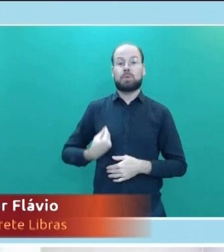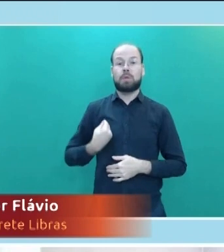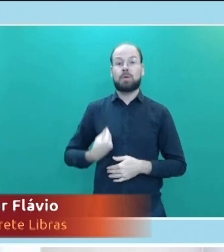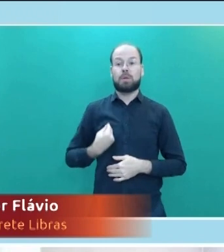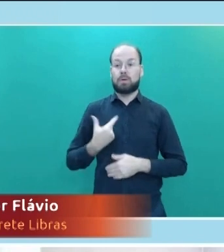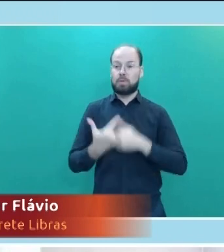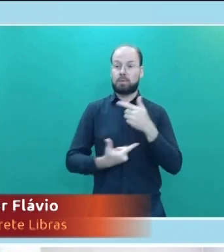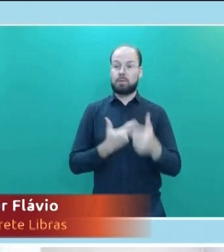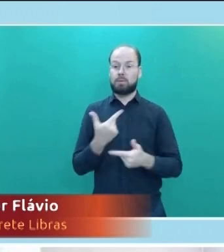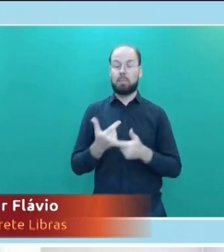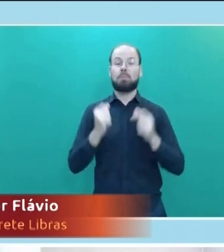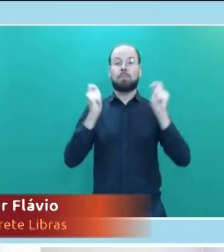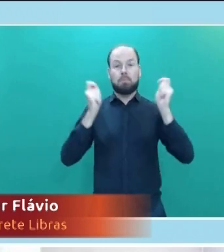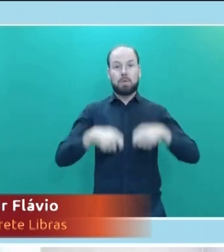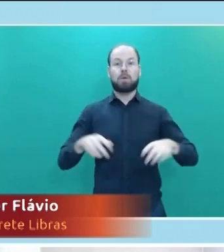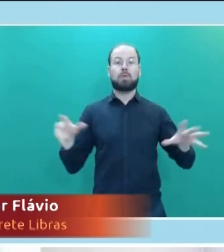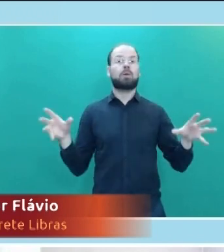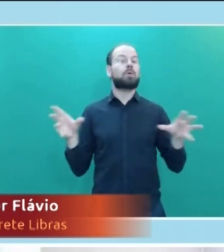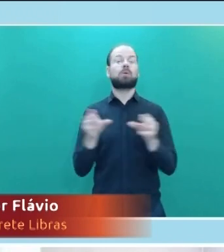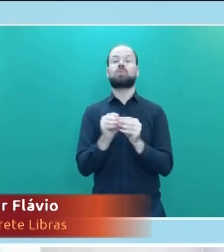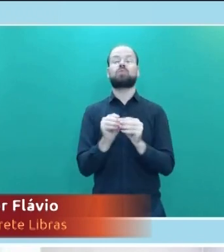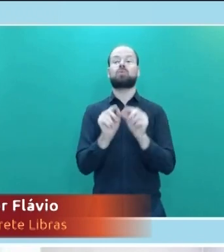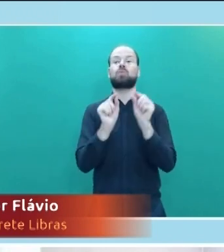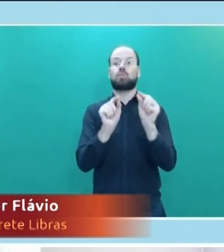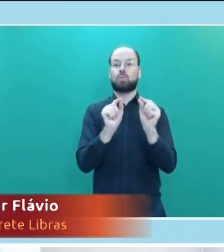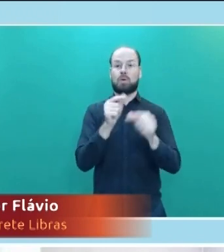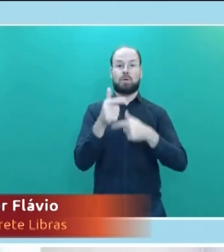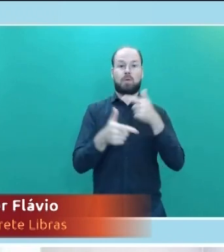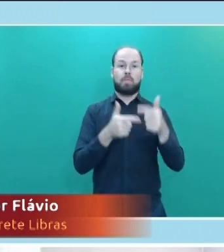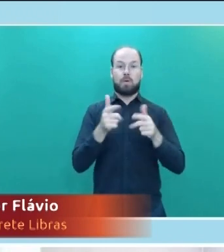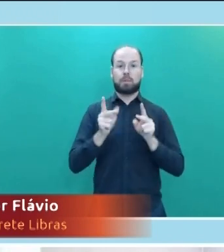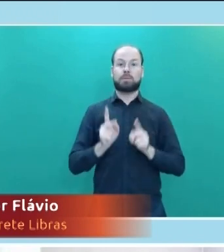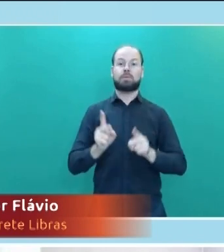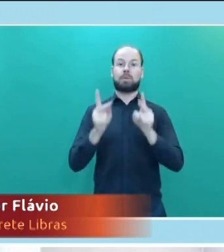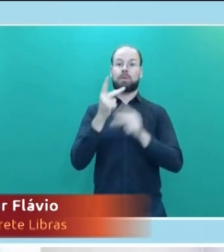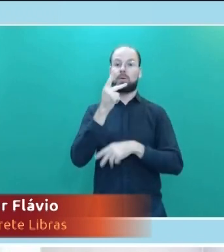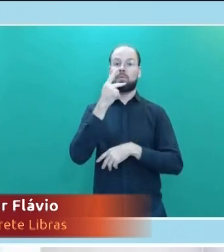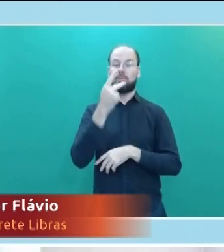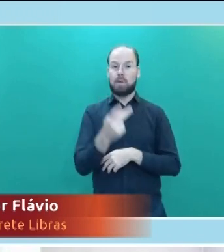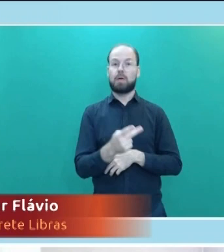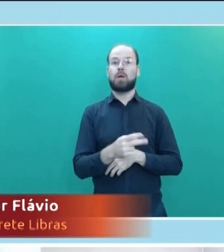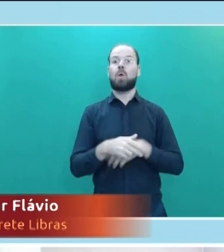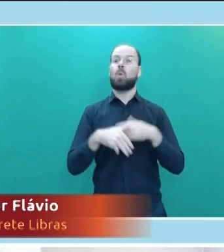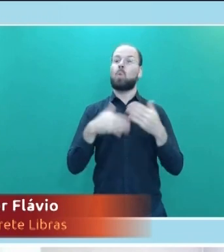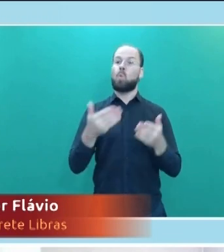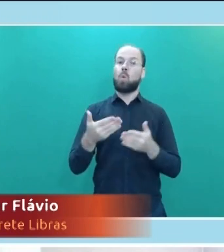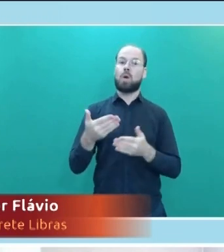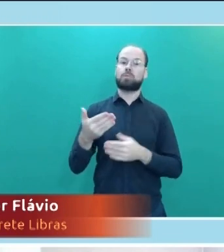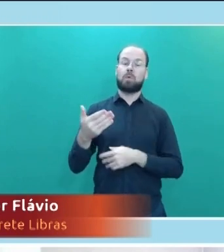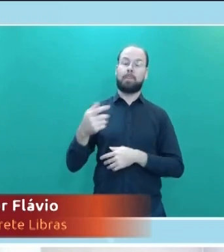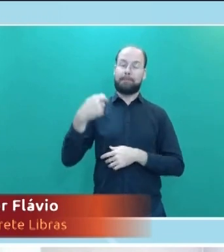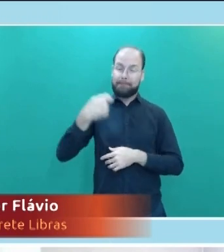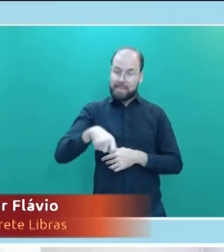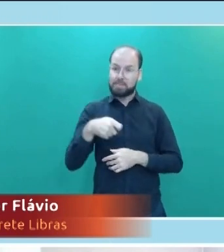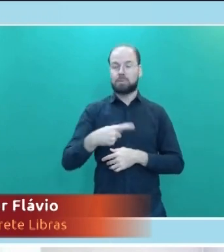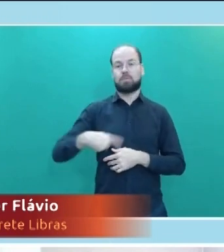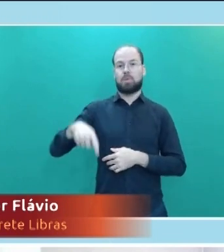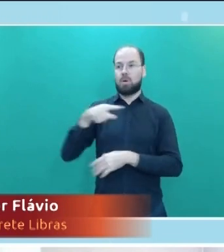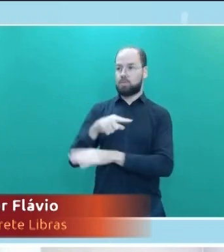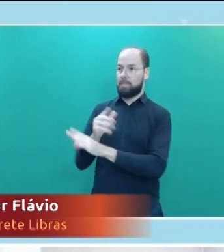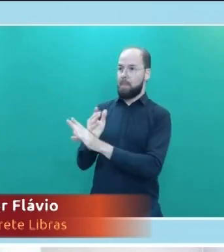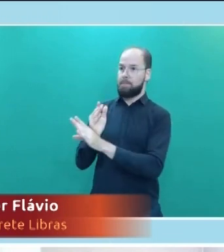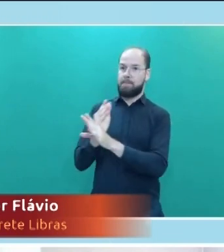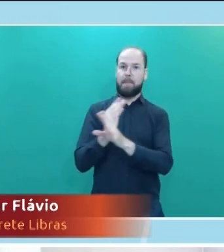pode ser resumindo o que um trabalhador sempre nos diz quando ele vem bater na porta da CPT para denunciar. Eu fugi porque